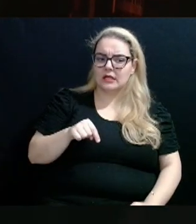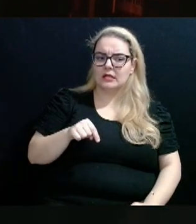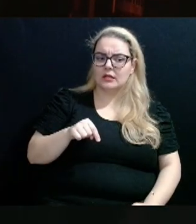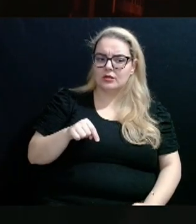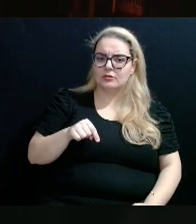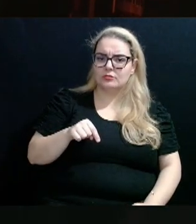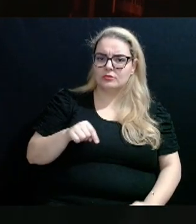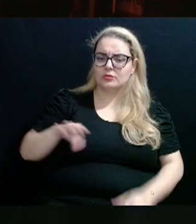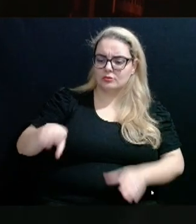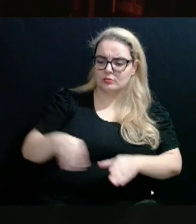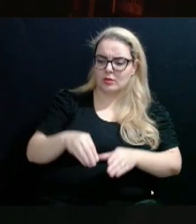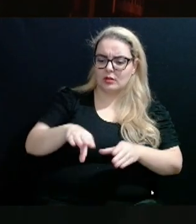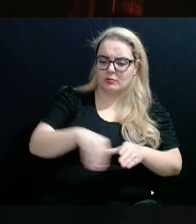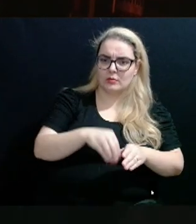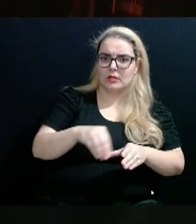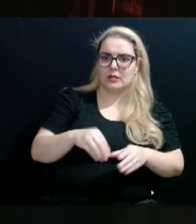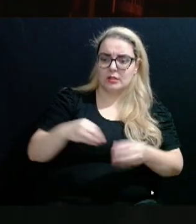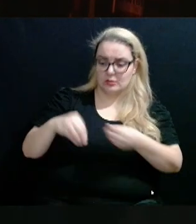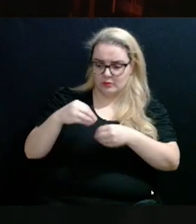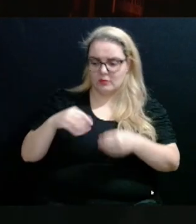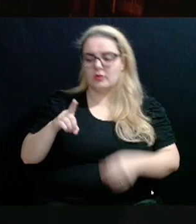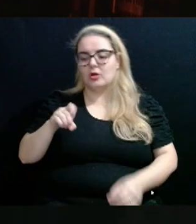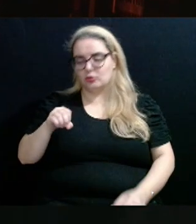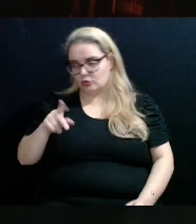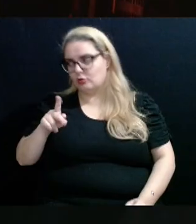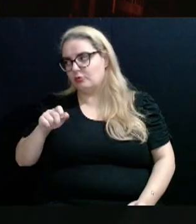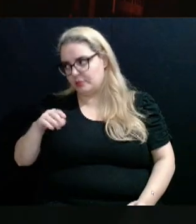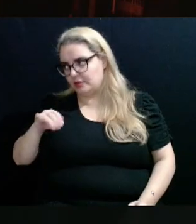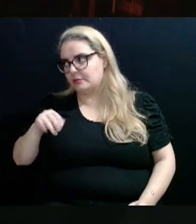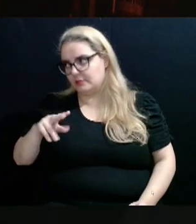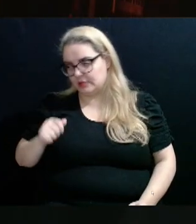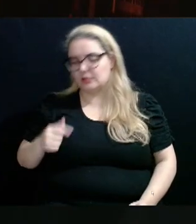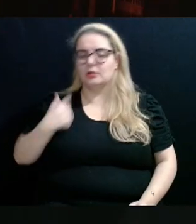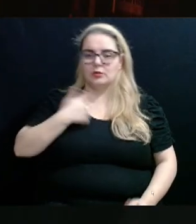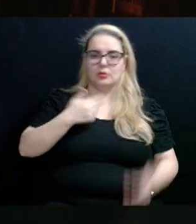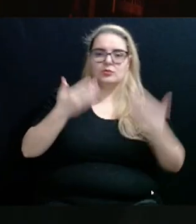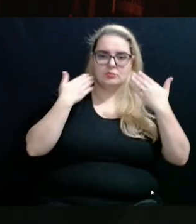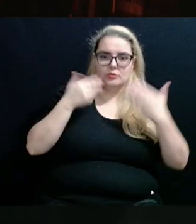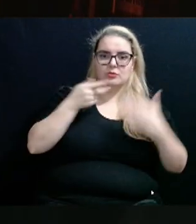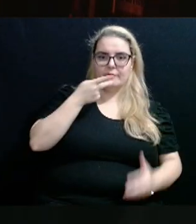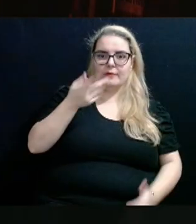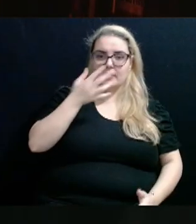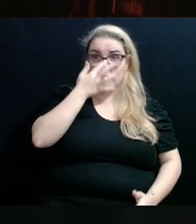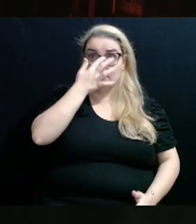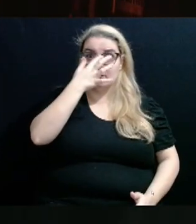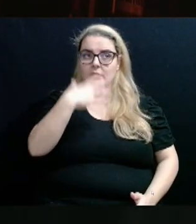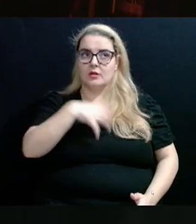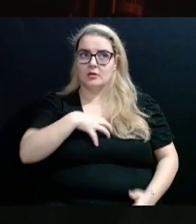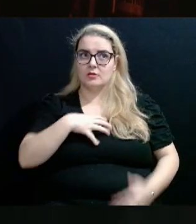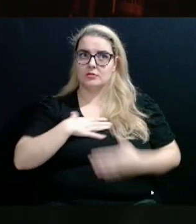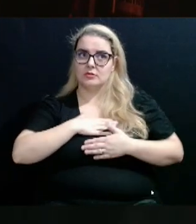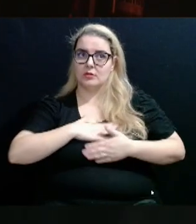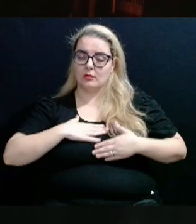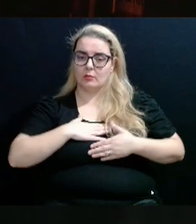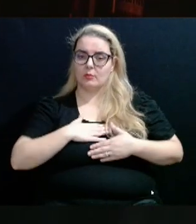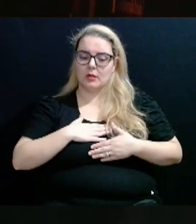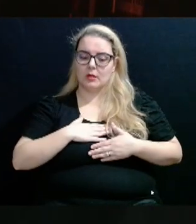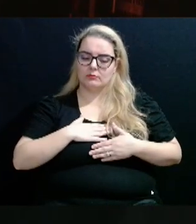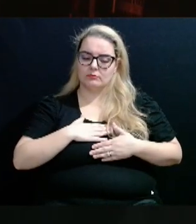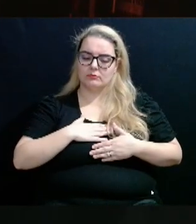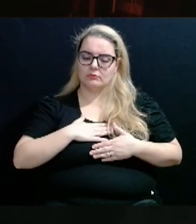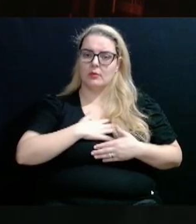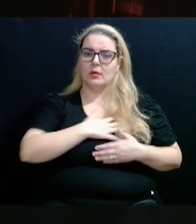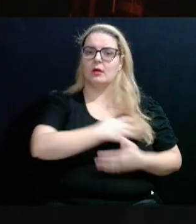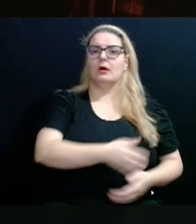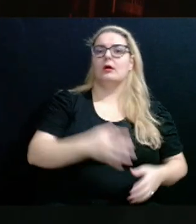dopamina, né, que foi que o nosso psicólogo trouxe para gente, a sensação do prazer ao completar, né, o álbum, o